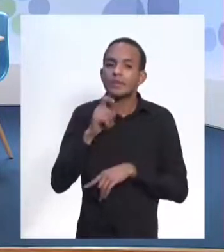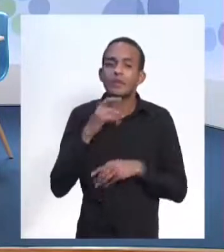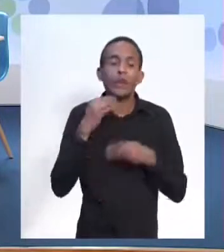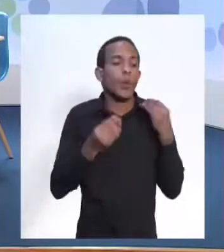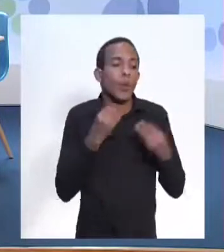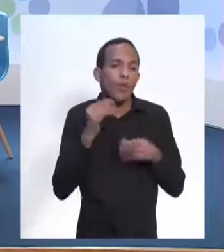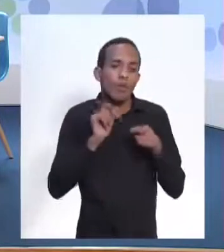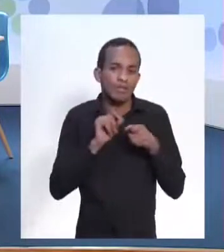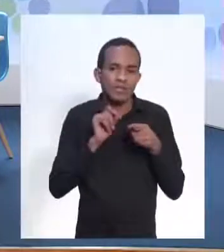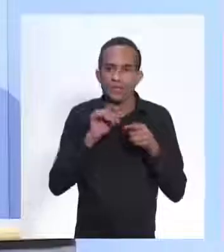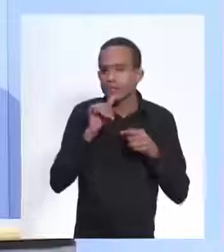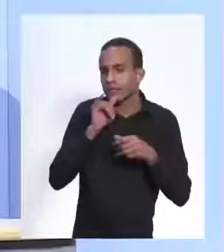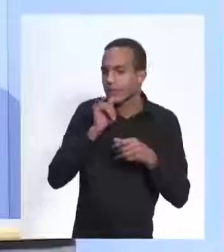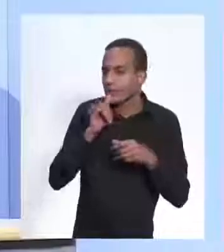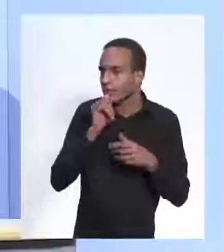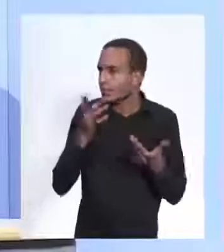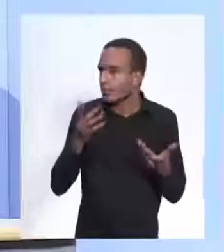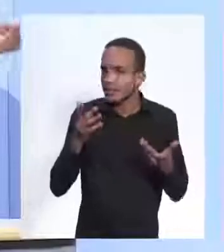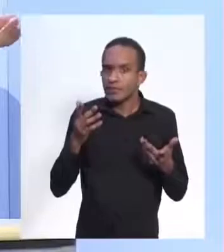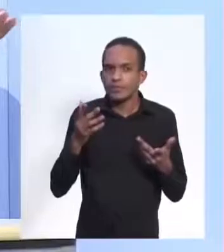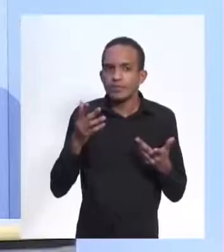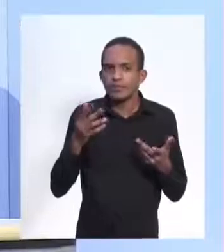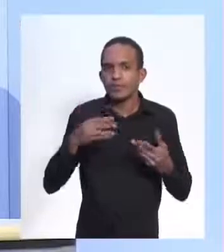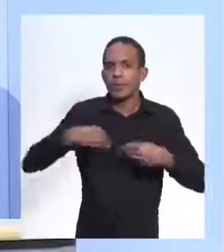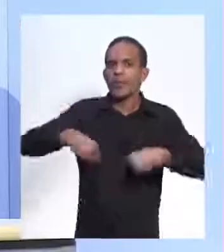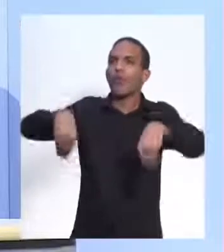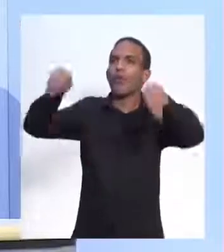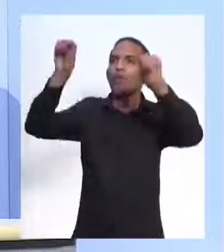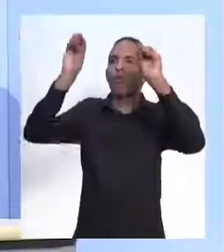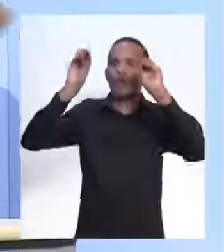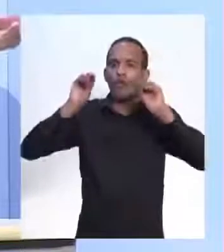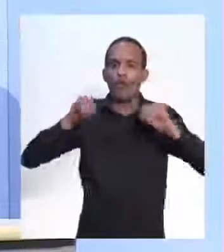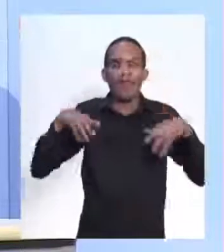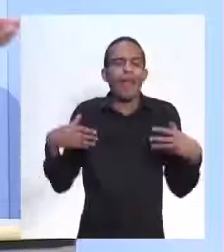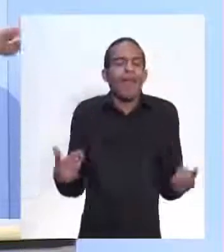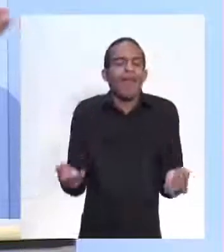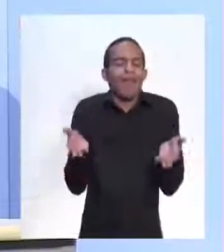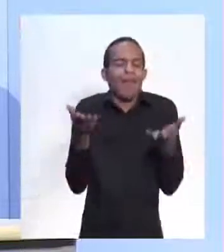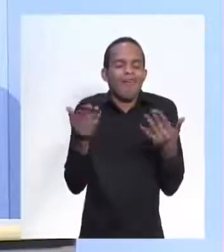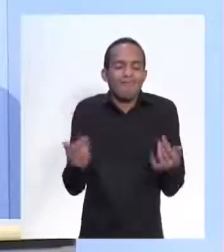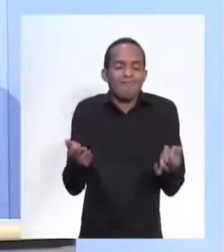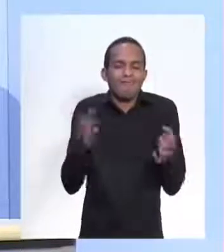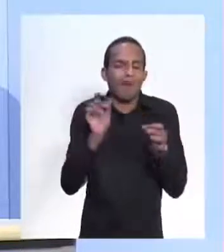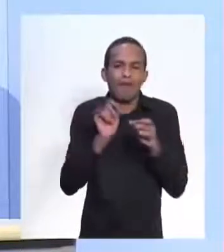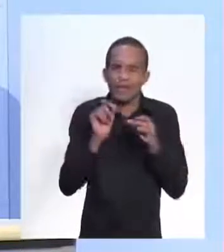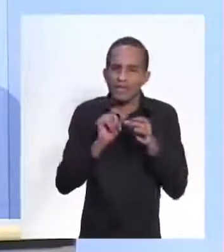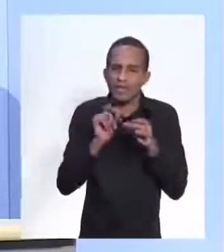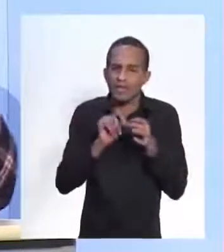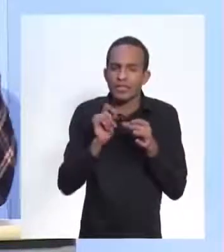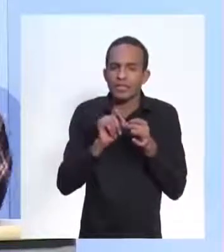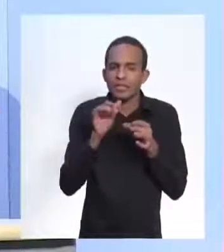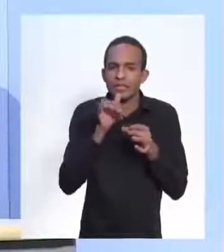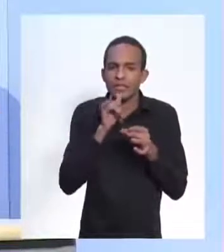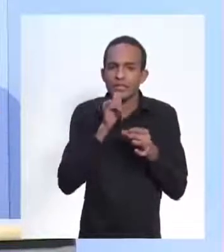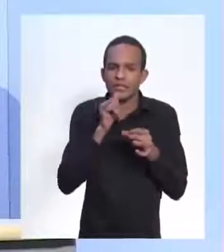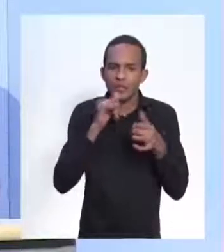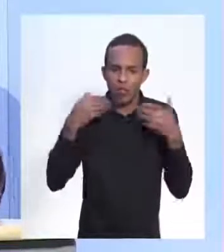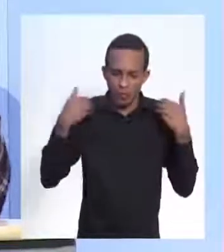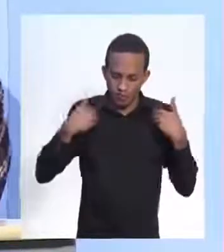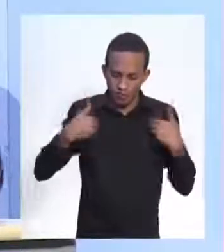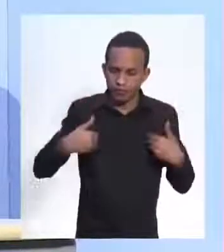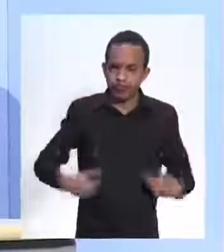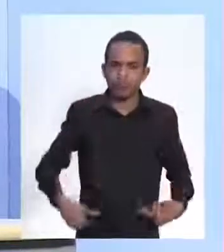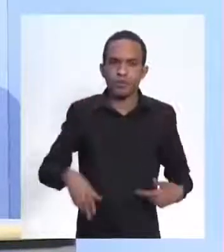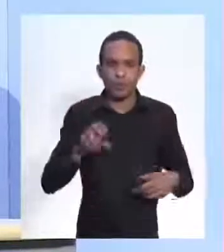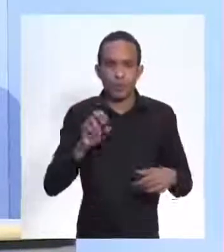fazer? Ele não vai poder pegar um voal, né, um tecido leve, fluido, para fazer, por exemplo, um dolman, né,